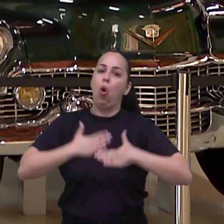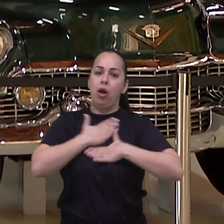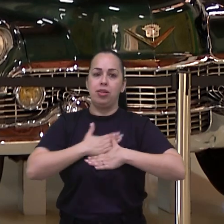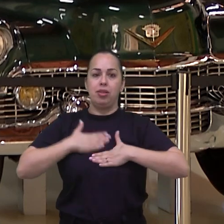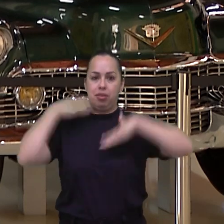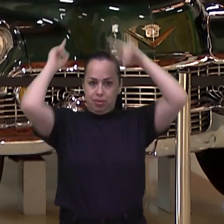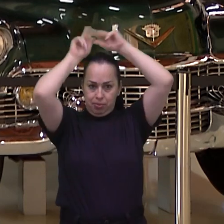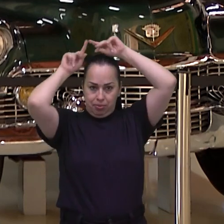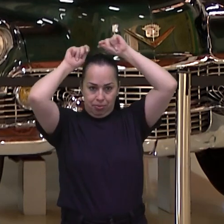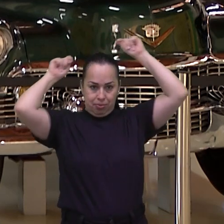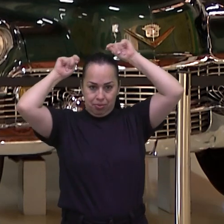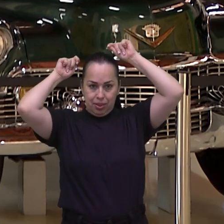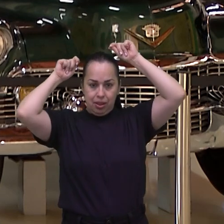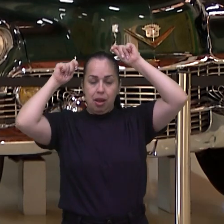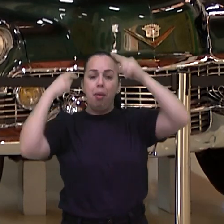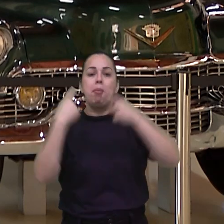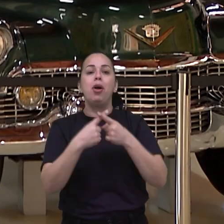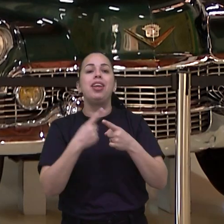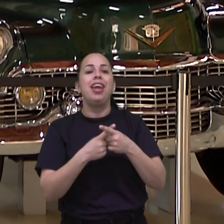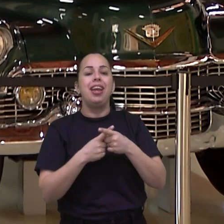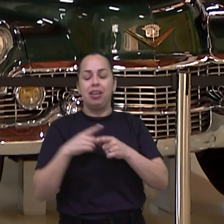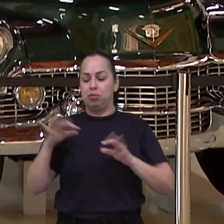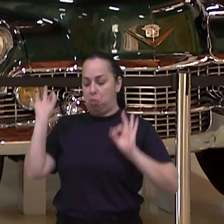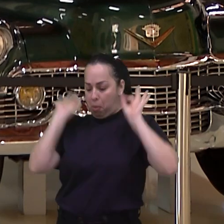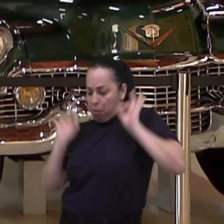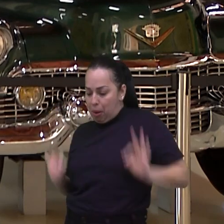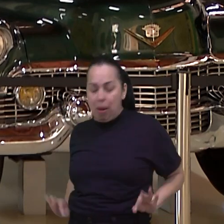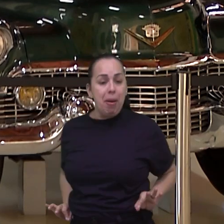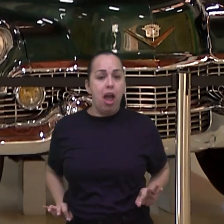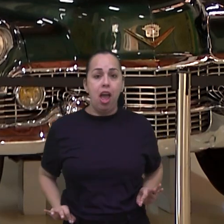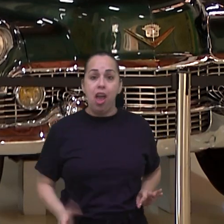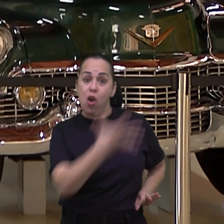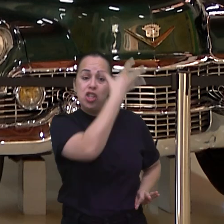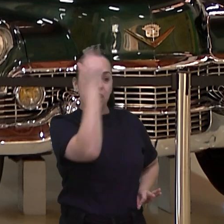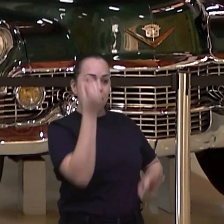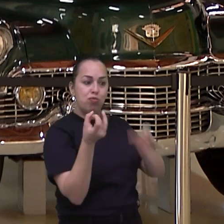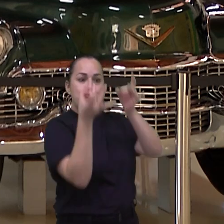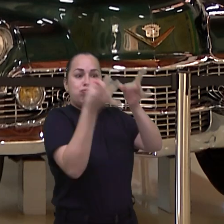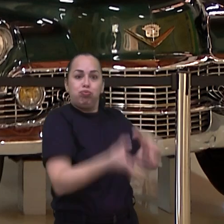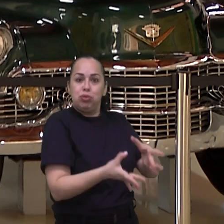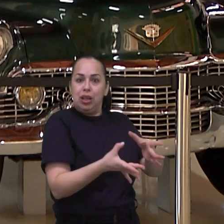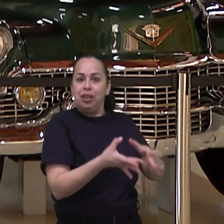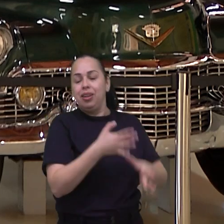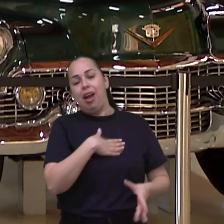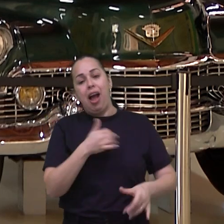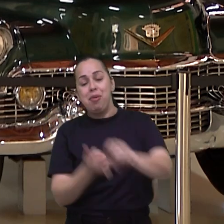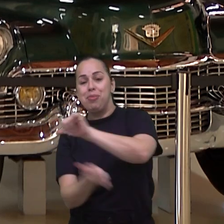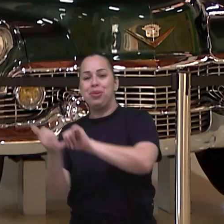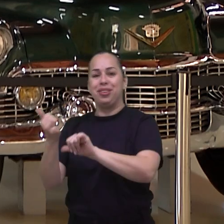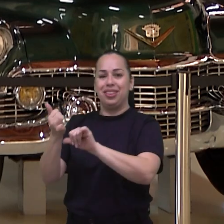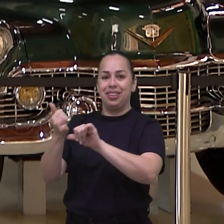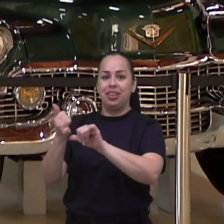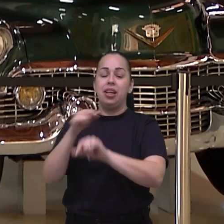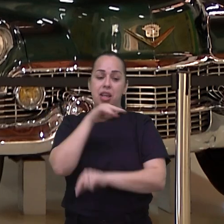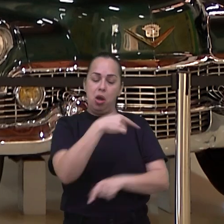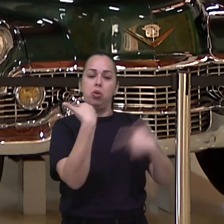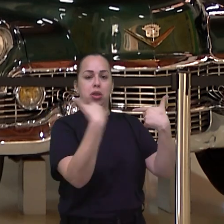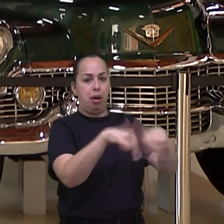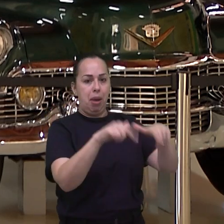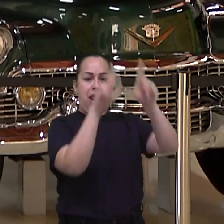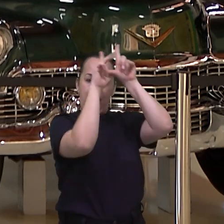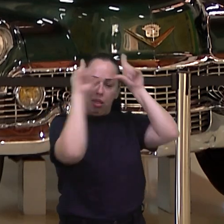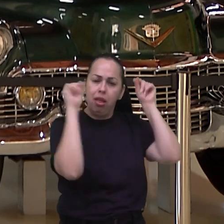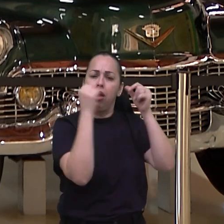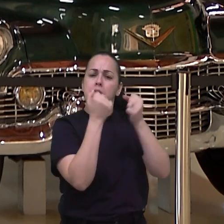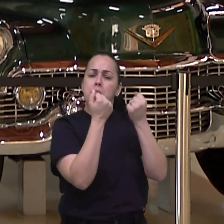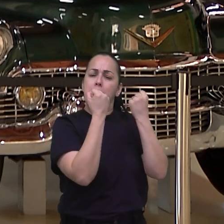meu lugarzinho no mundo. Então a minha PNAP é a minha fuga da realidade, a minha fuga do dia a dia, fora, né, da minha rotina, que